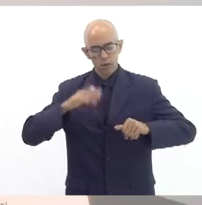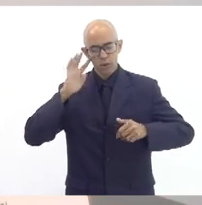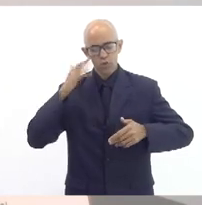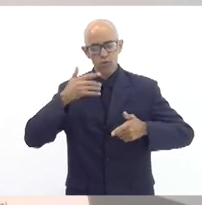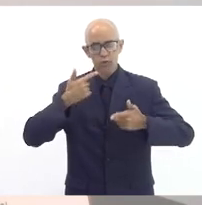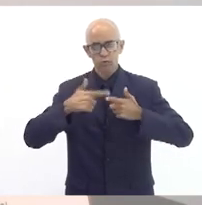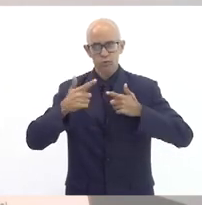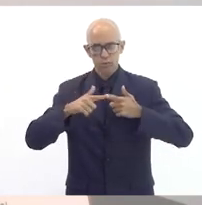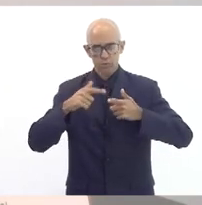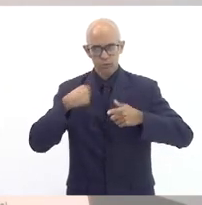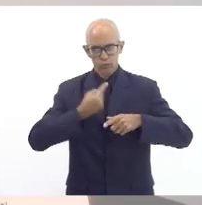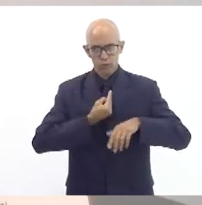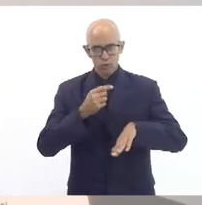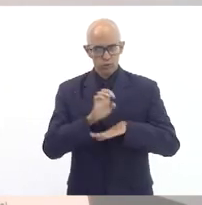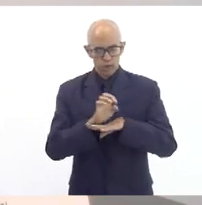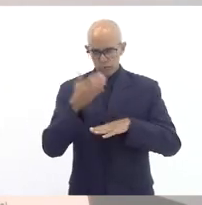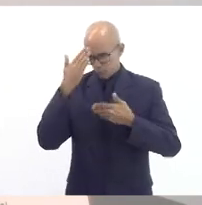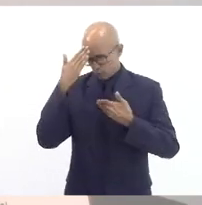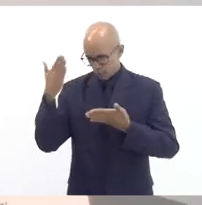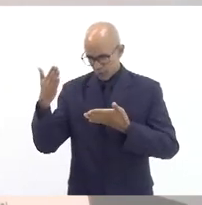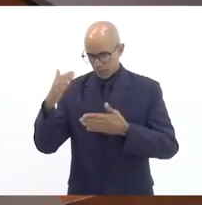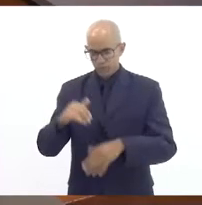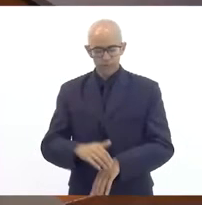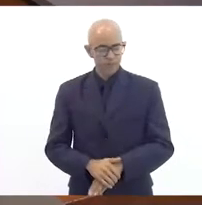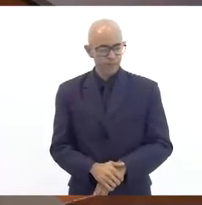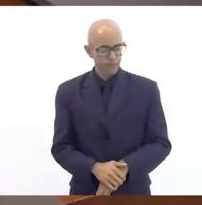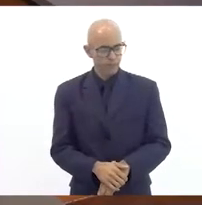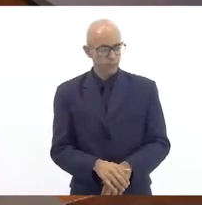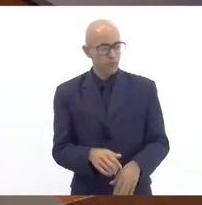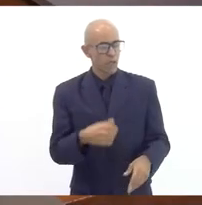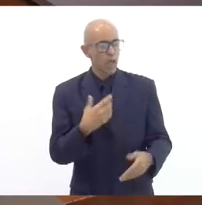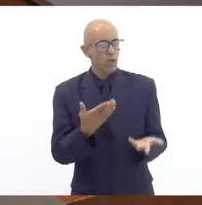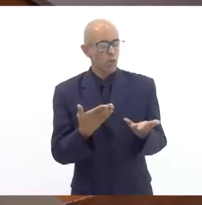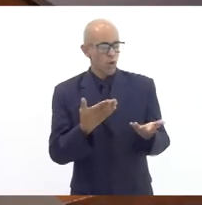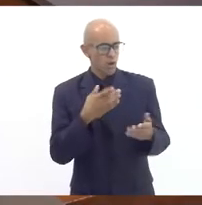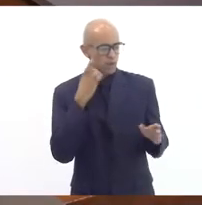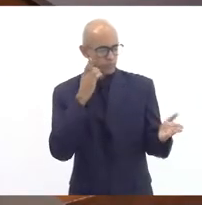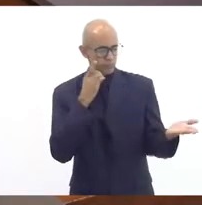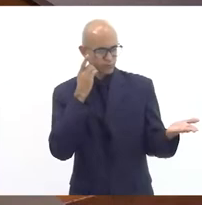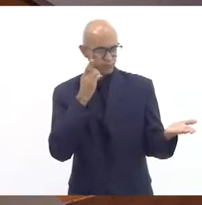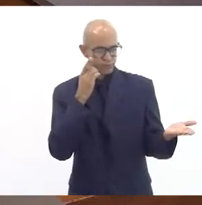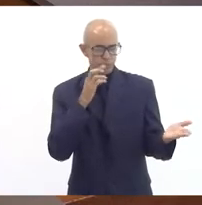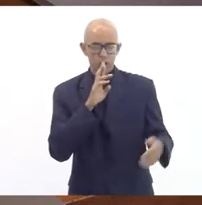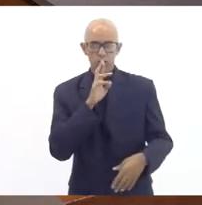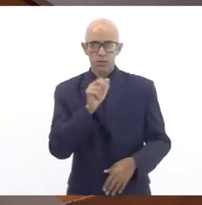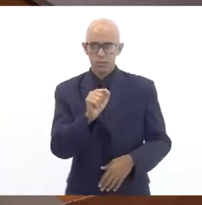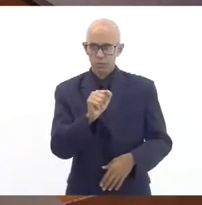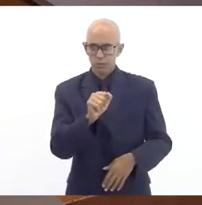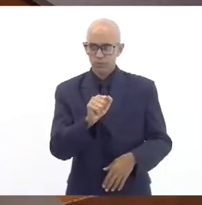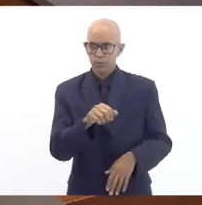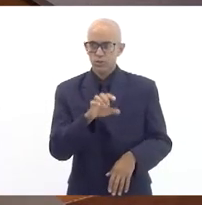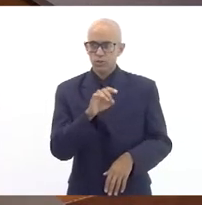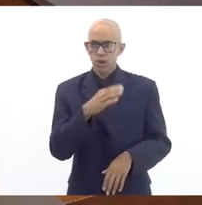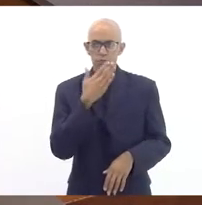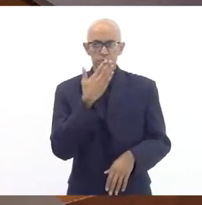aqui no nosso Estado. Tá? Muito obrigado. Vou passar a palavra para o deputado Rodrigo Amorim. Só queria fazer algumas considerações,